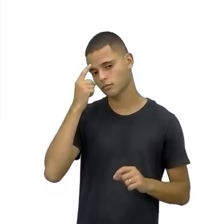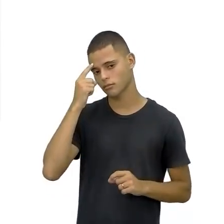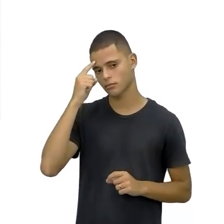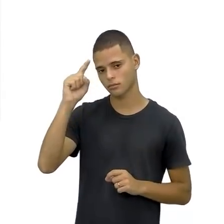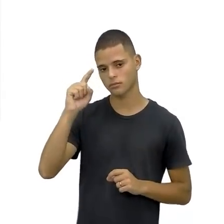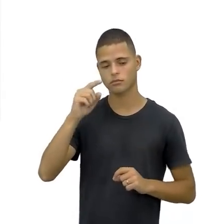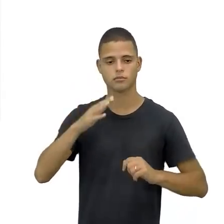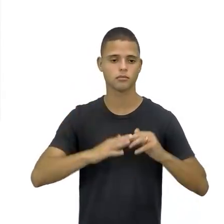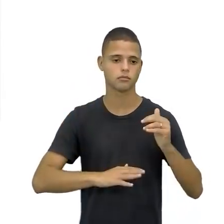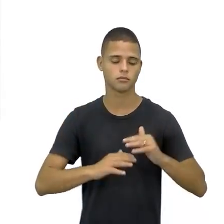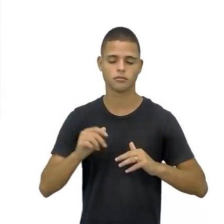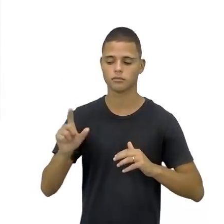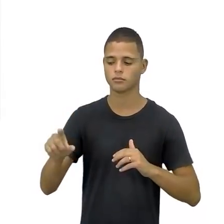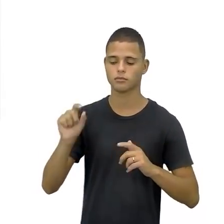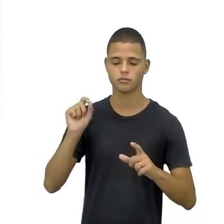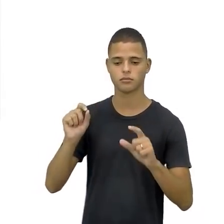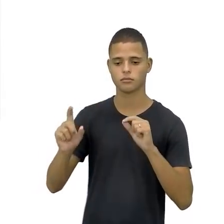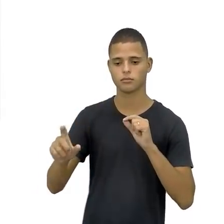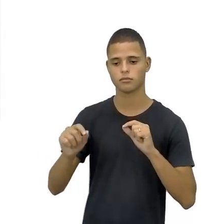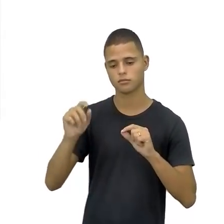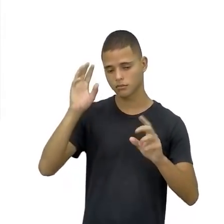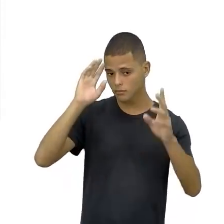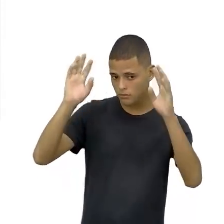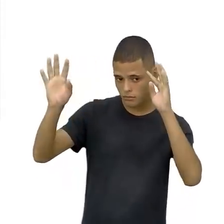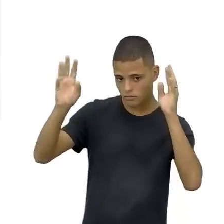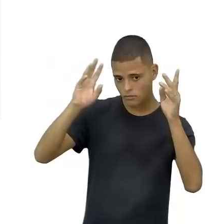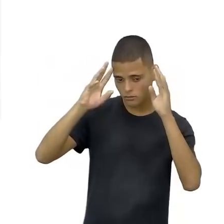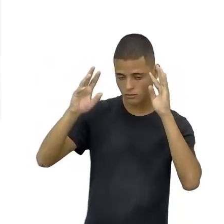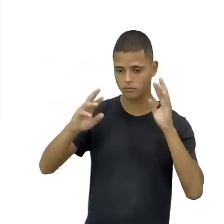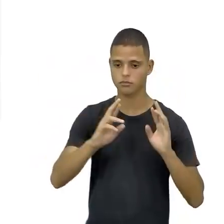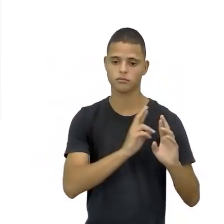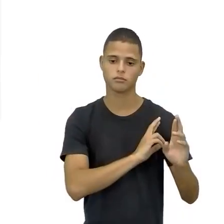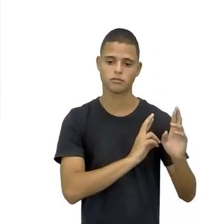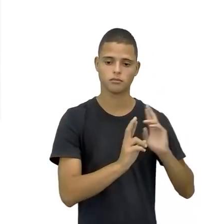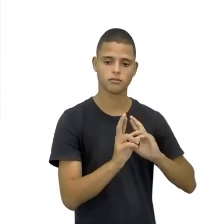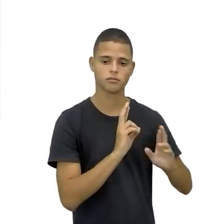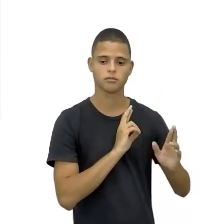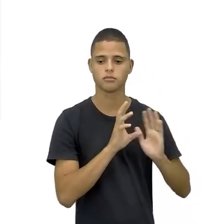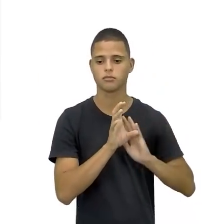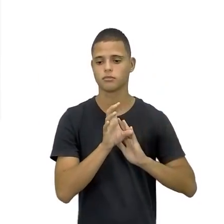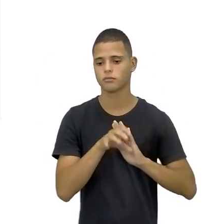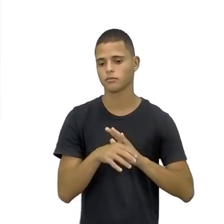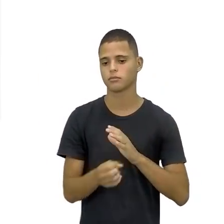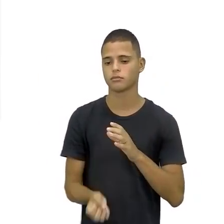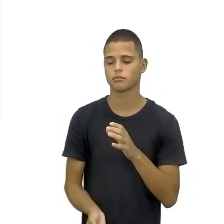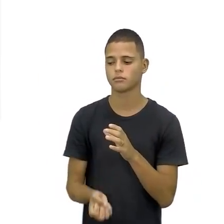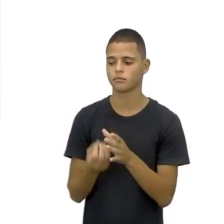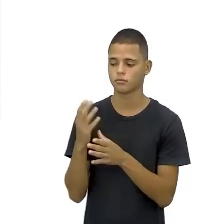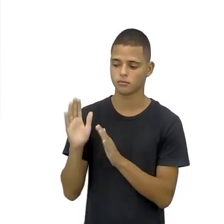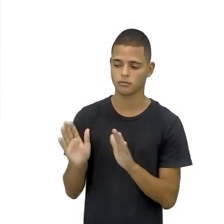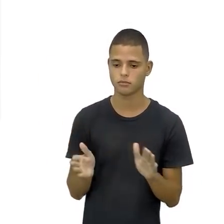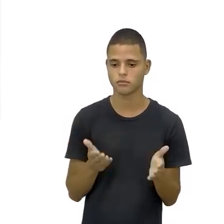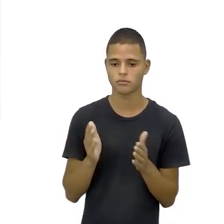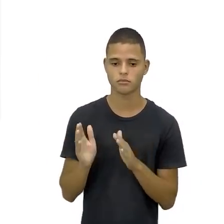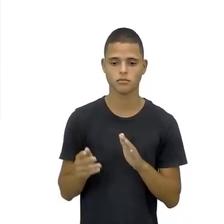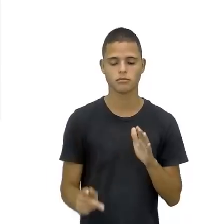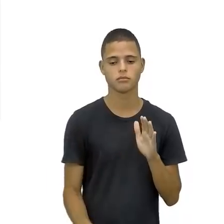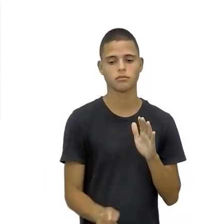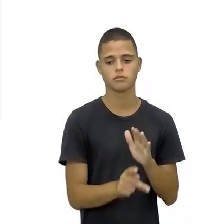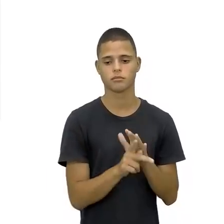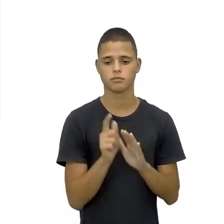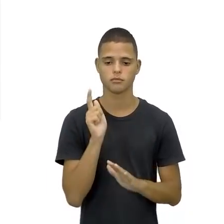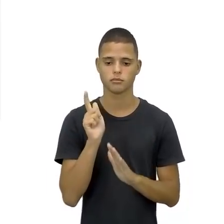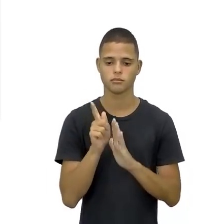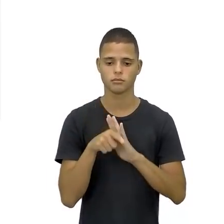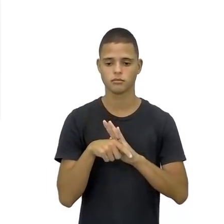habilidade selecionada, que foi refletir sobre a relação entre os contextos de produção dos gêneros de divulgação